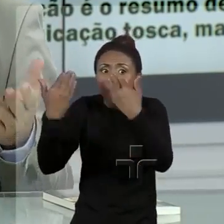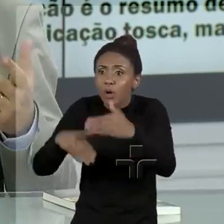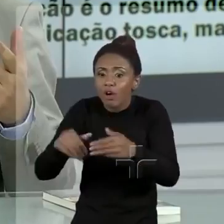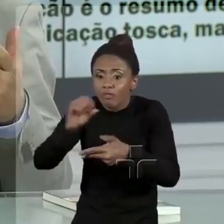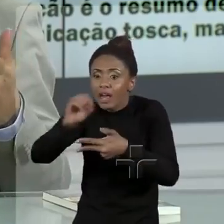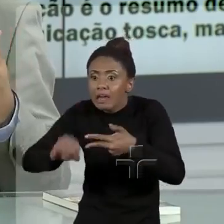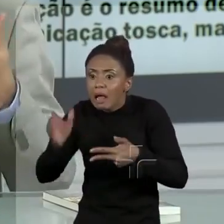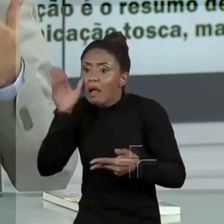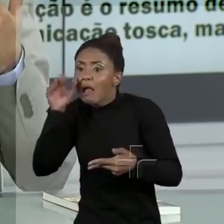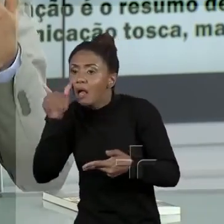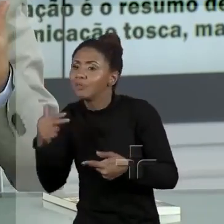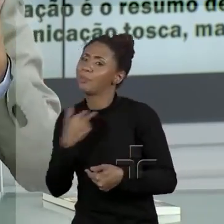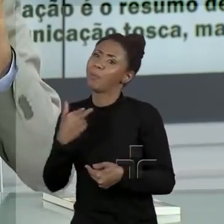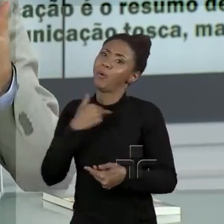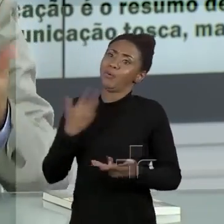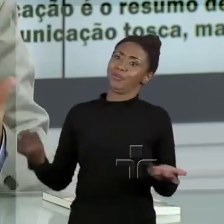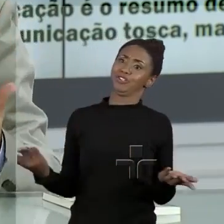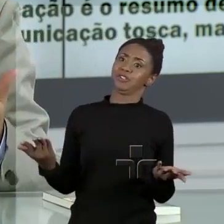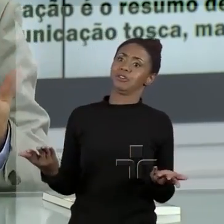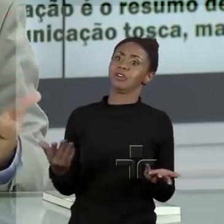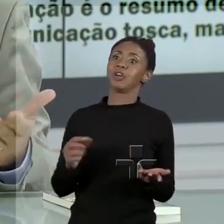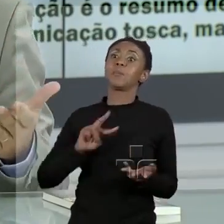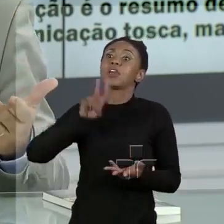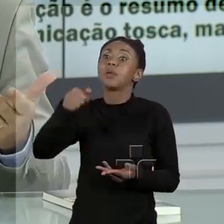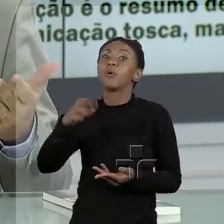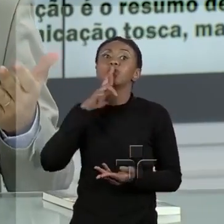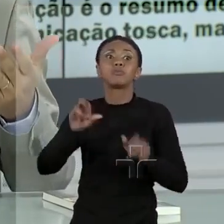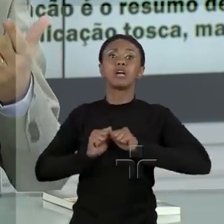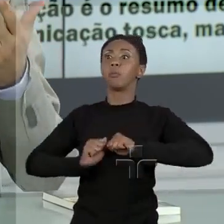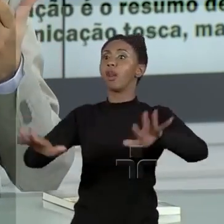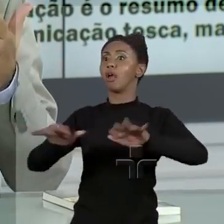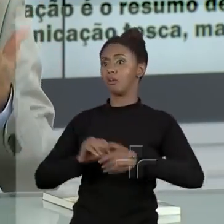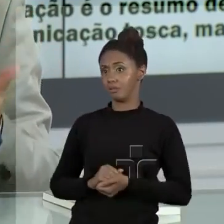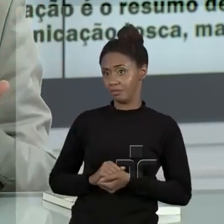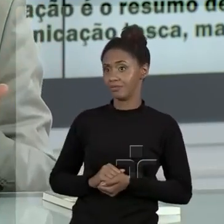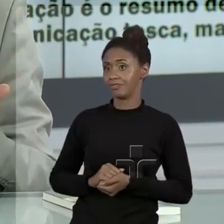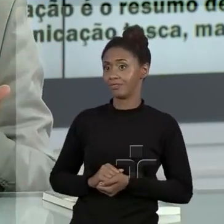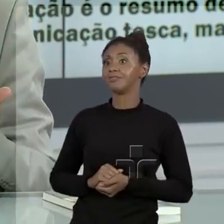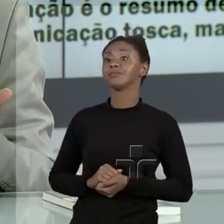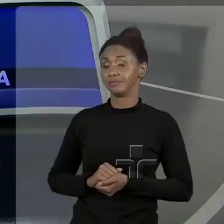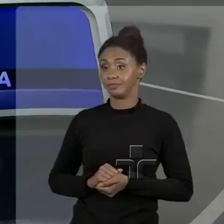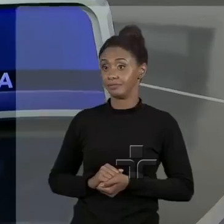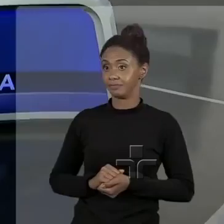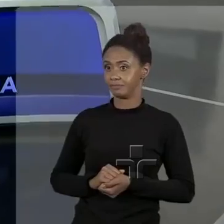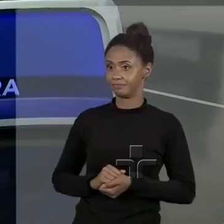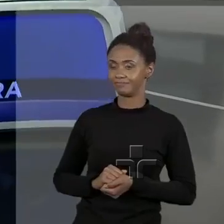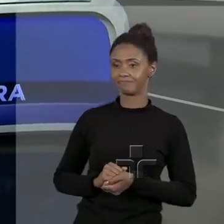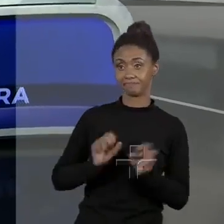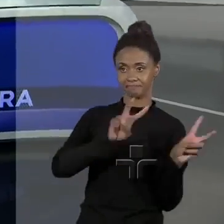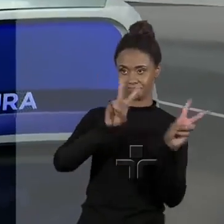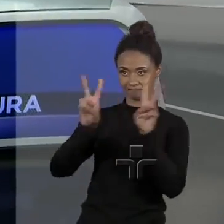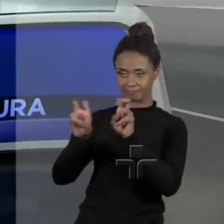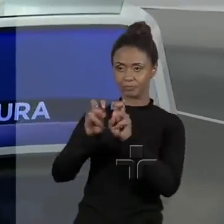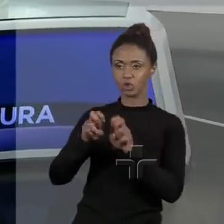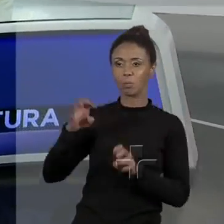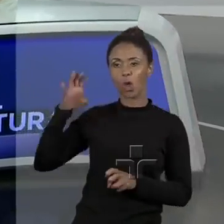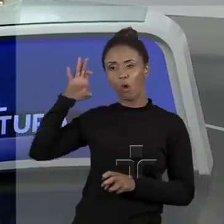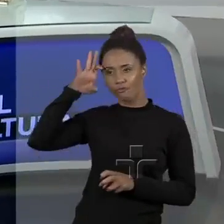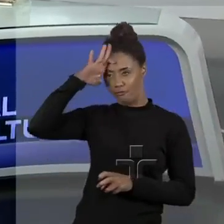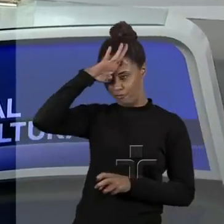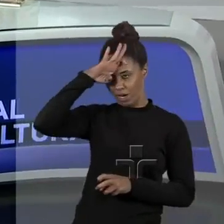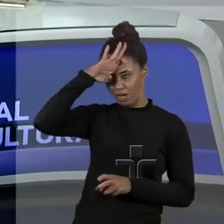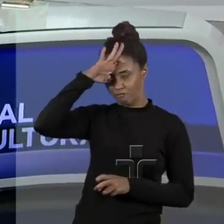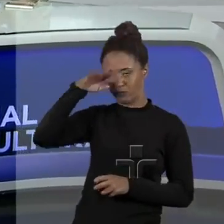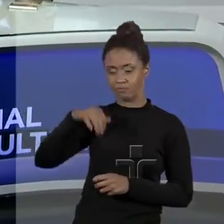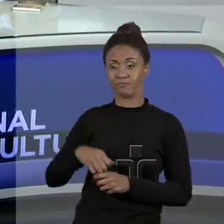Enem, porque não pode haver vazamentos no Enem. A questão do Flávio diz respeito